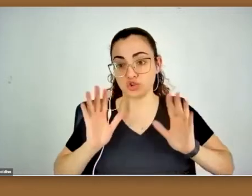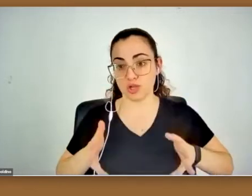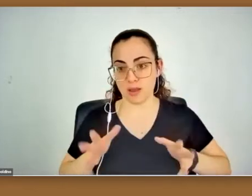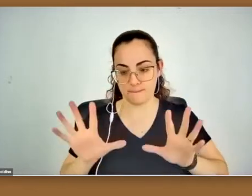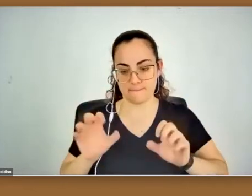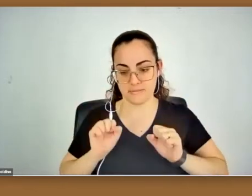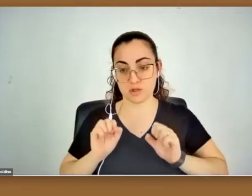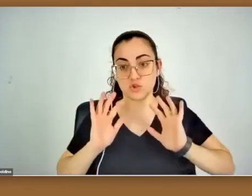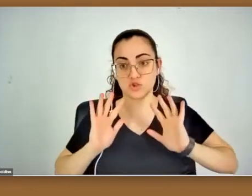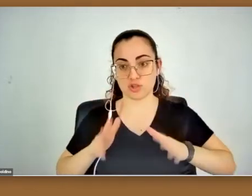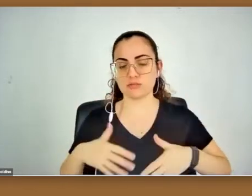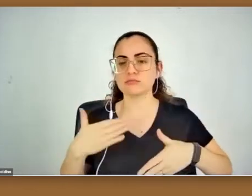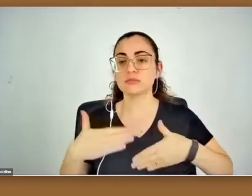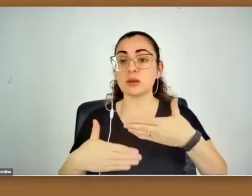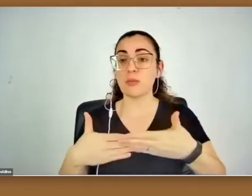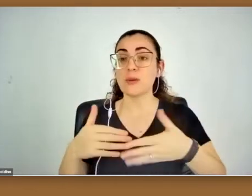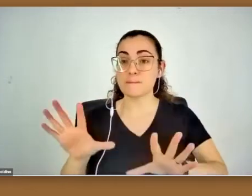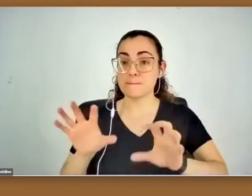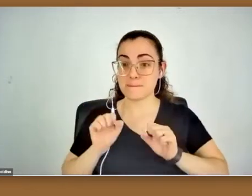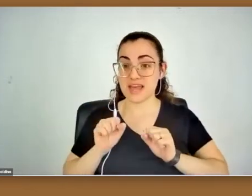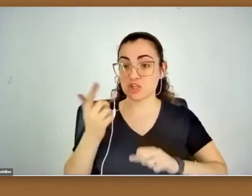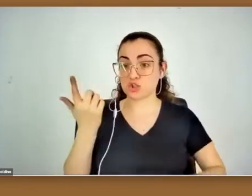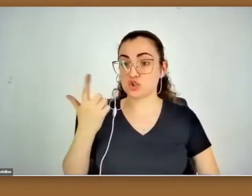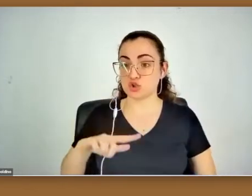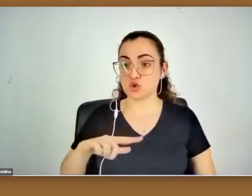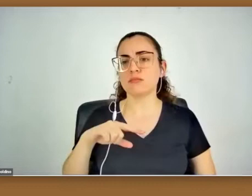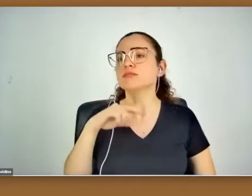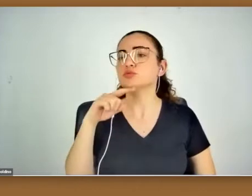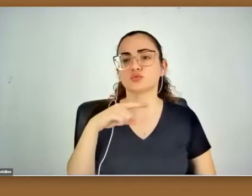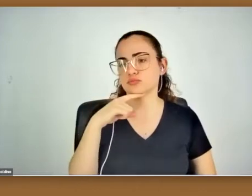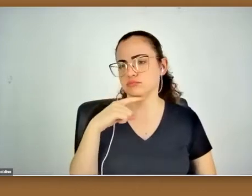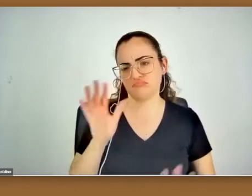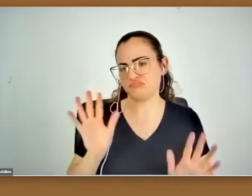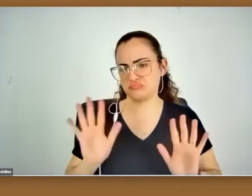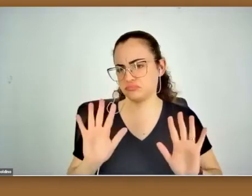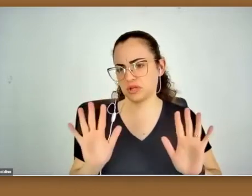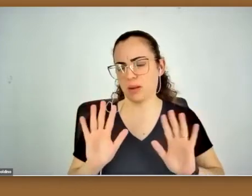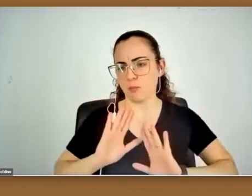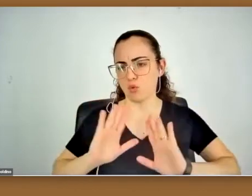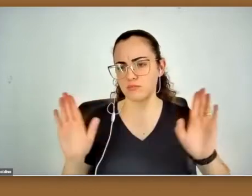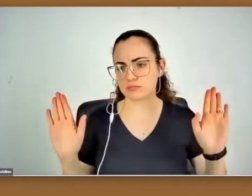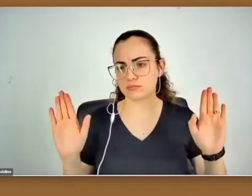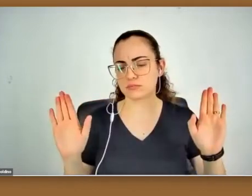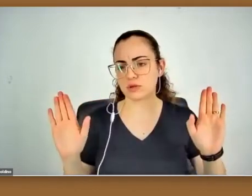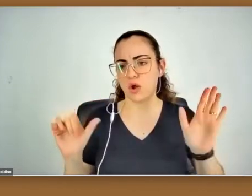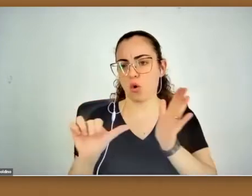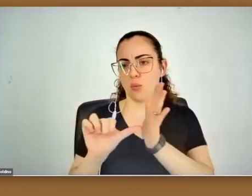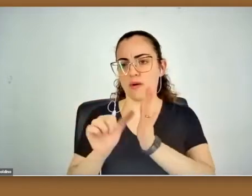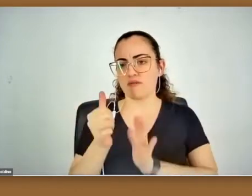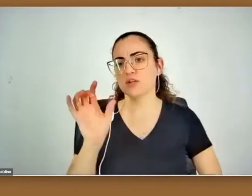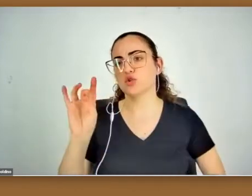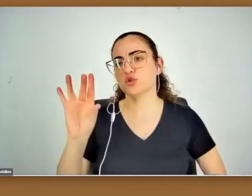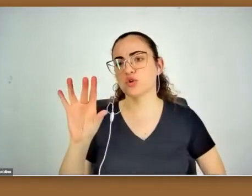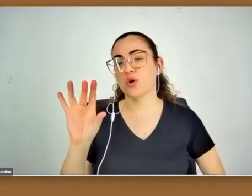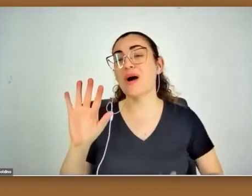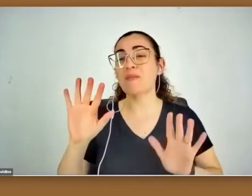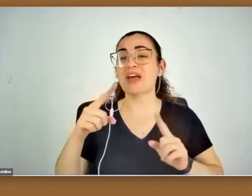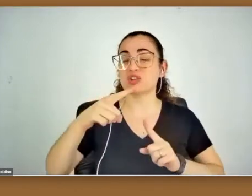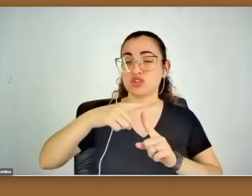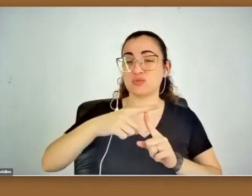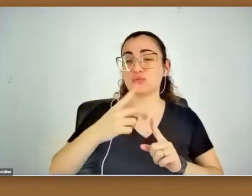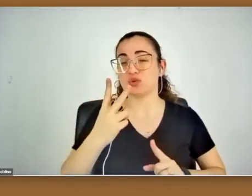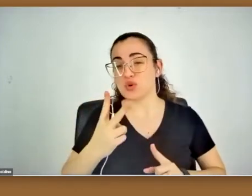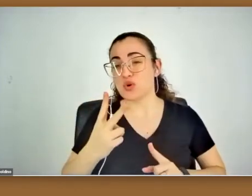mais dengue 1, mas você ainda pode pegar dengue 2, dengue 3 e dengue 4. E aí a gente observa que